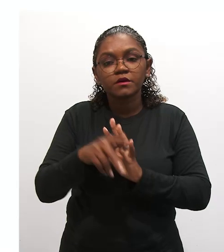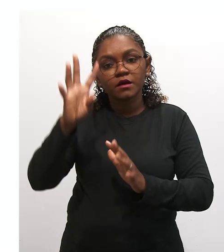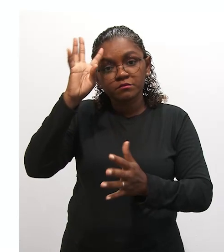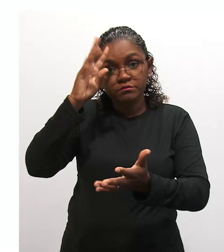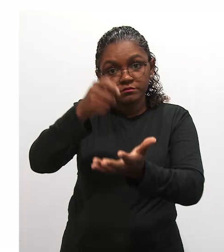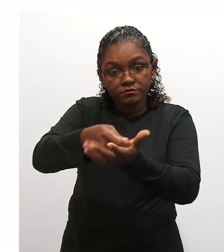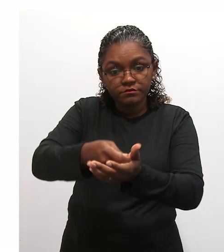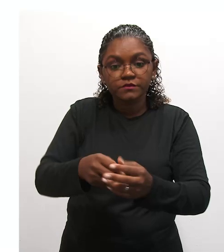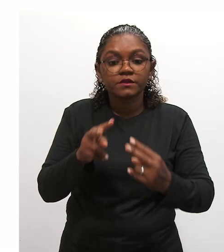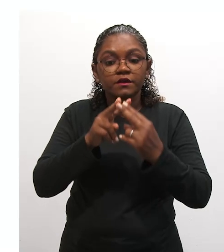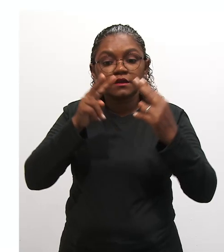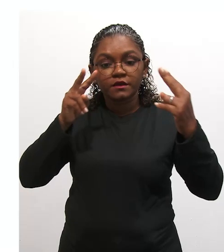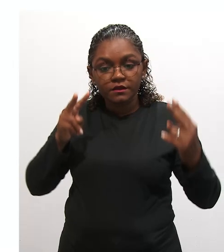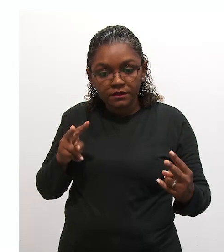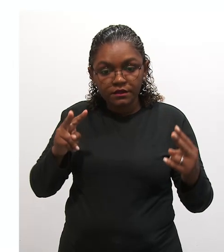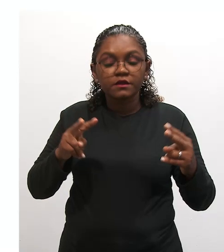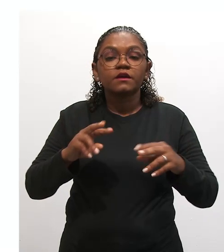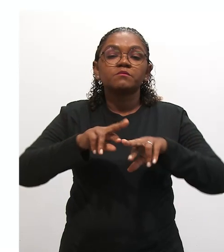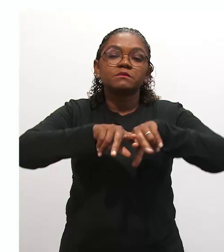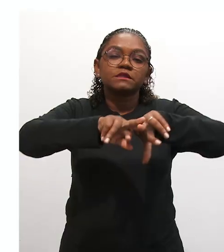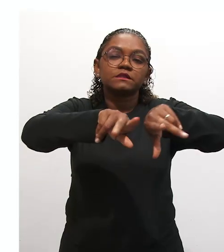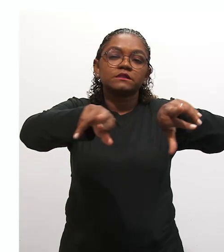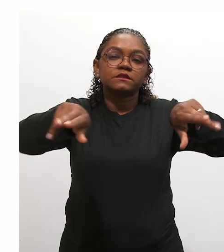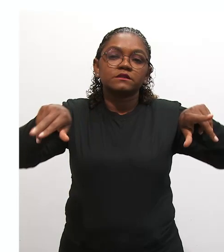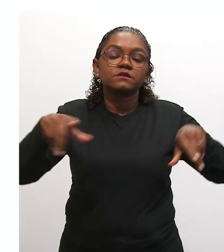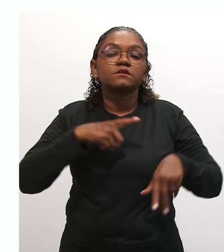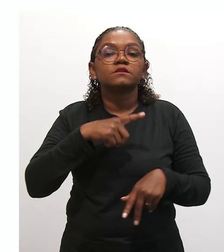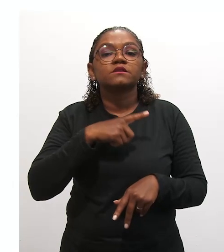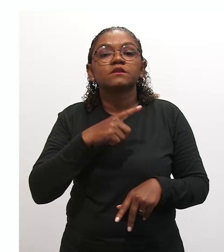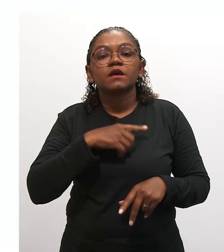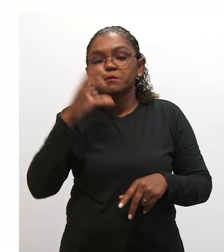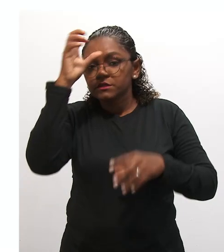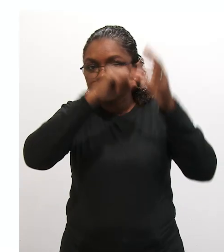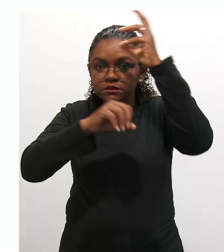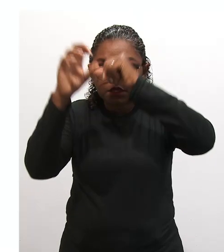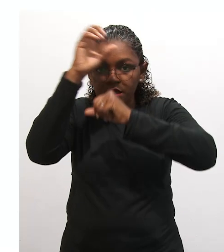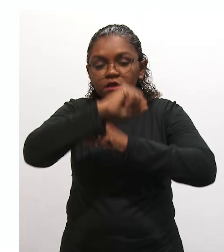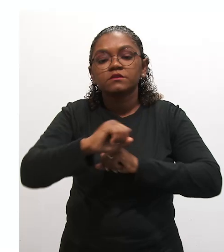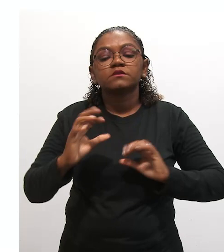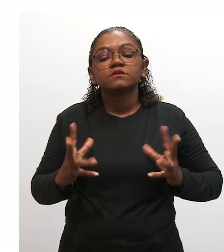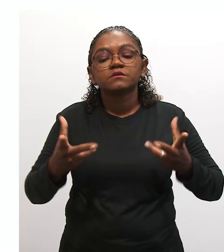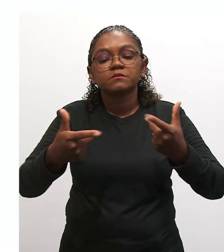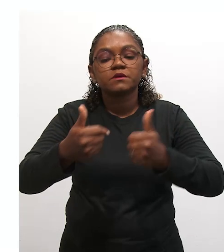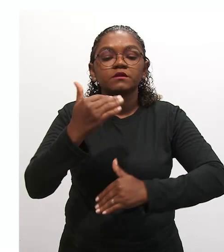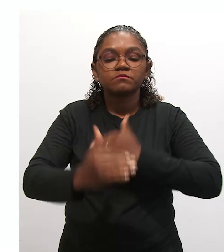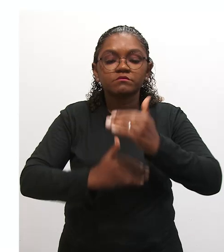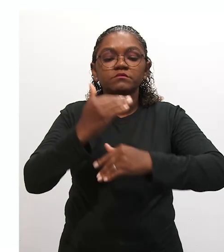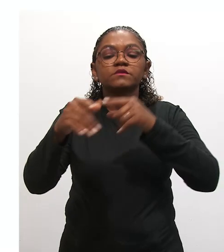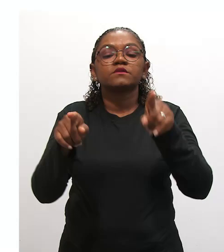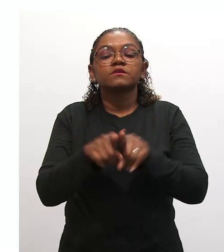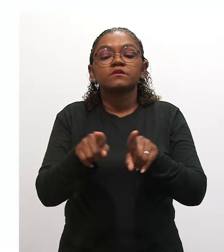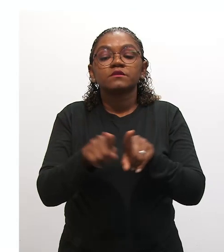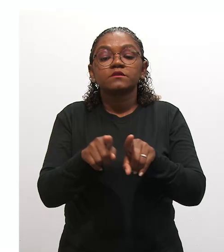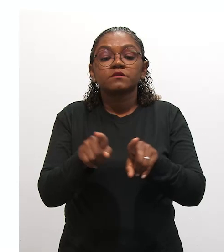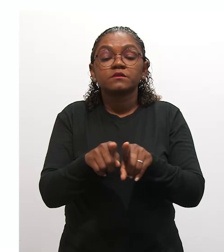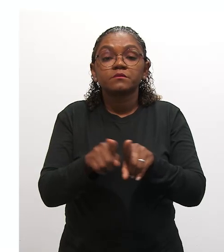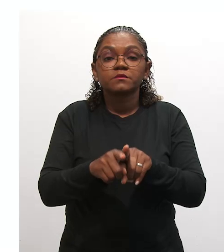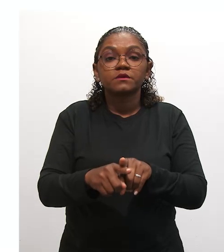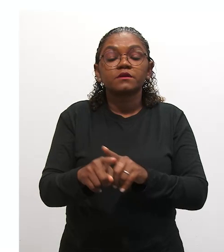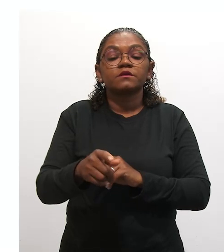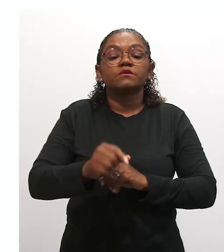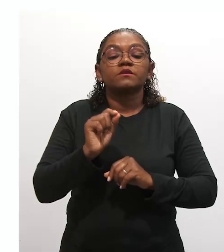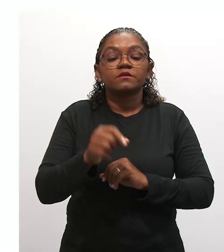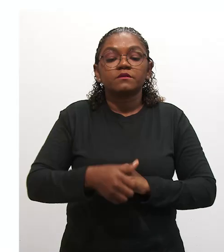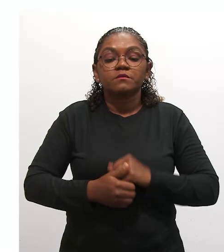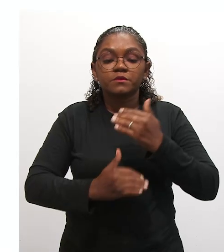na EAD e multidimensional, aprendizagem, desempenho docente e tutoral, processos